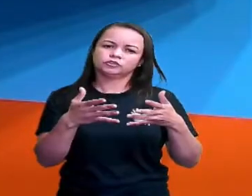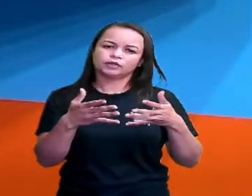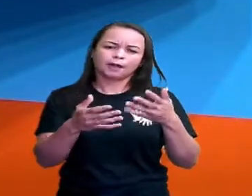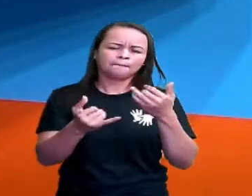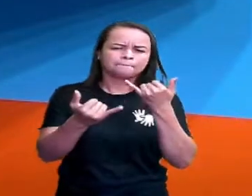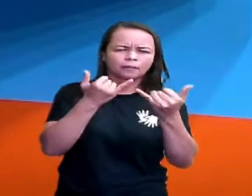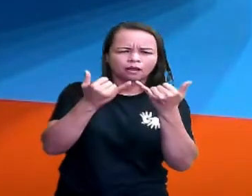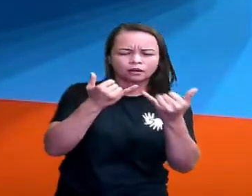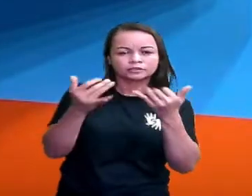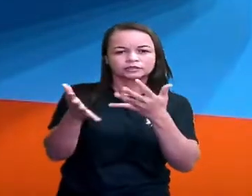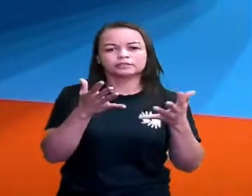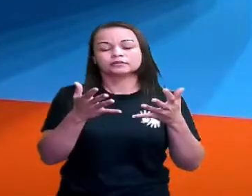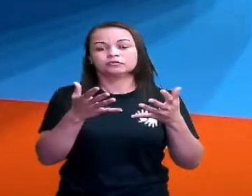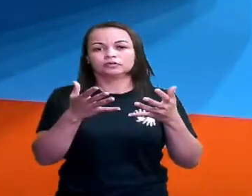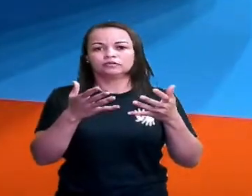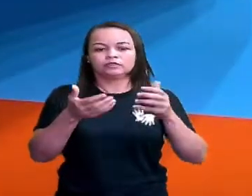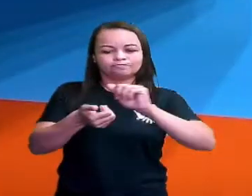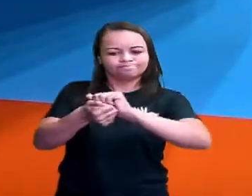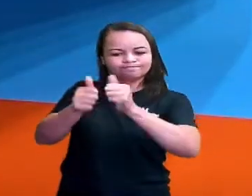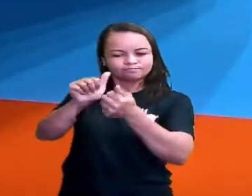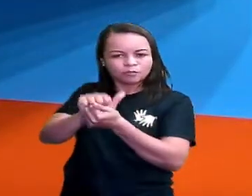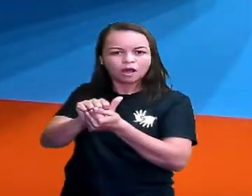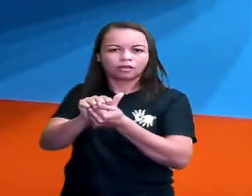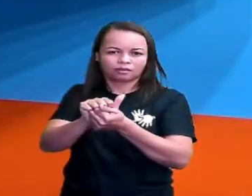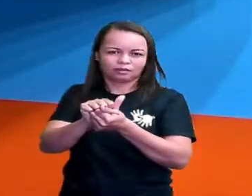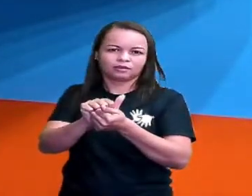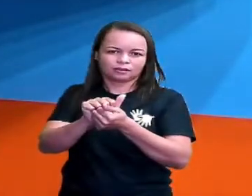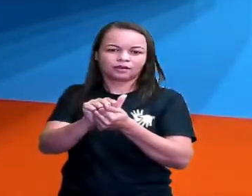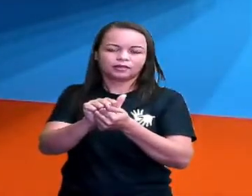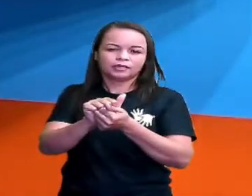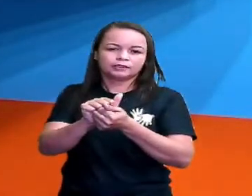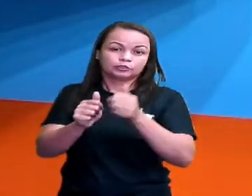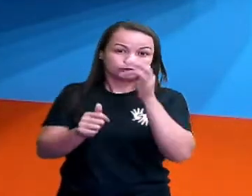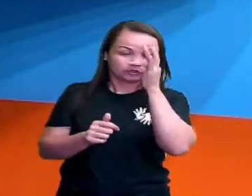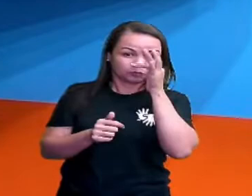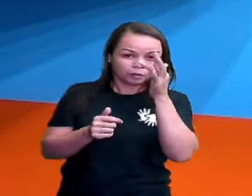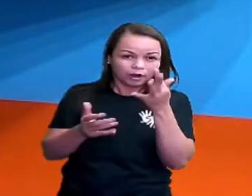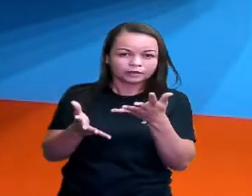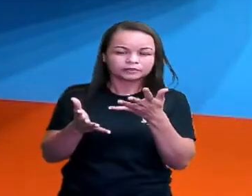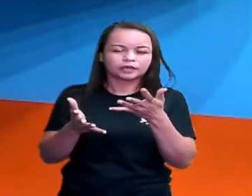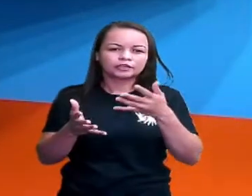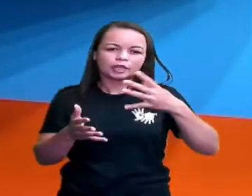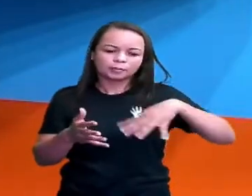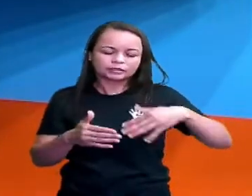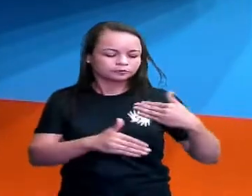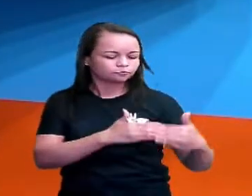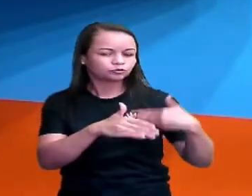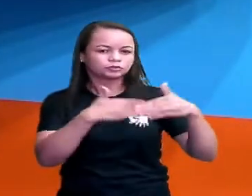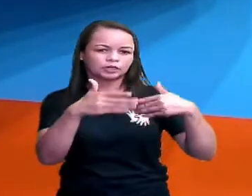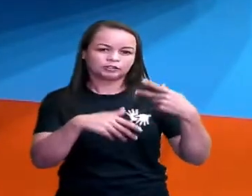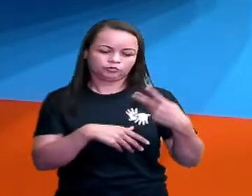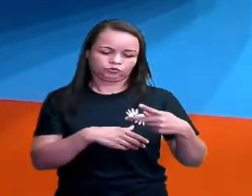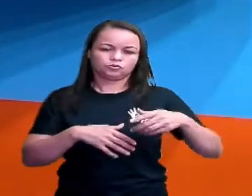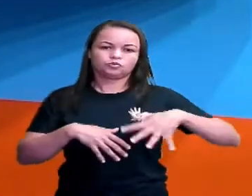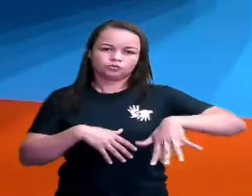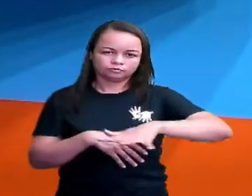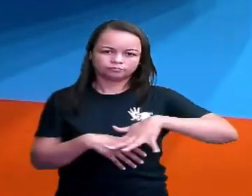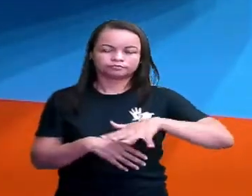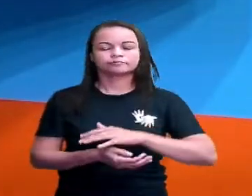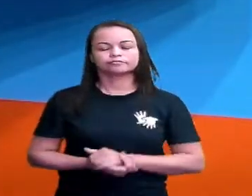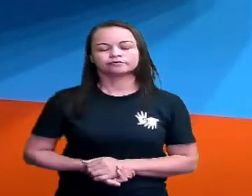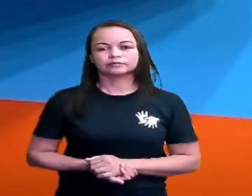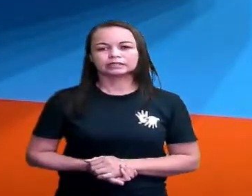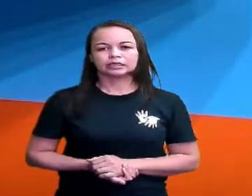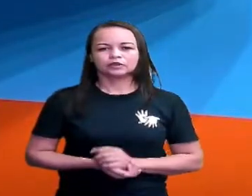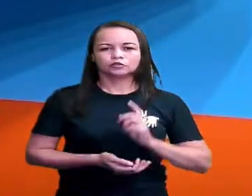essas plantinhas elas se adaptem àquele determinado ambiente e obtenham sucesso nesse ambiente, tá certo? Quando a gente fala